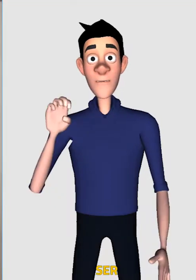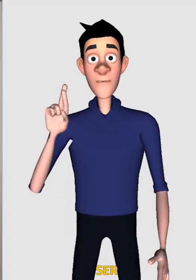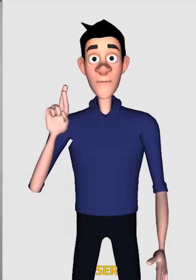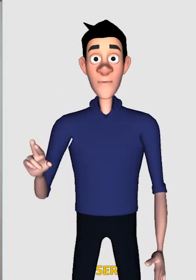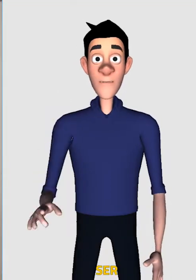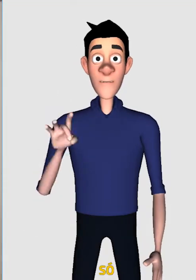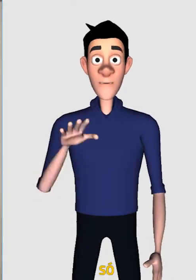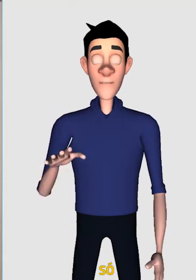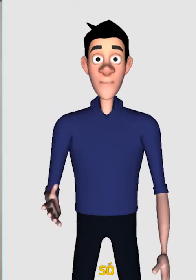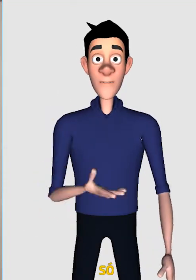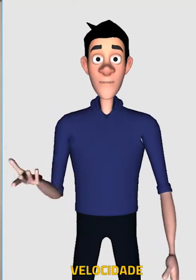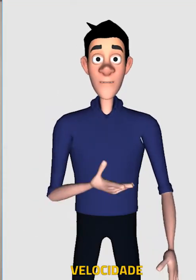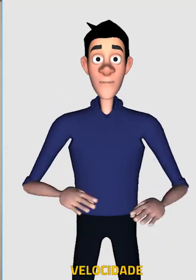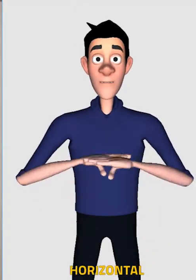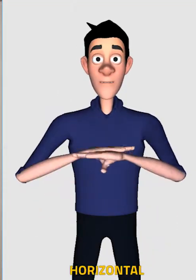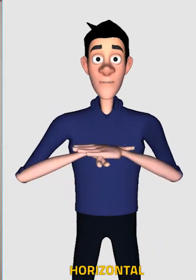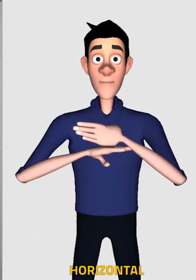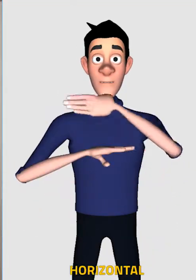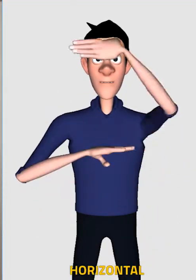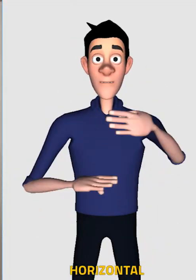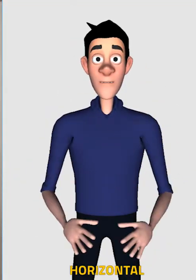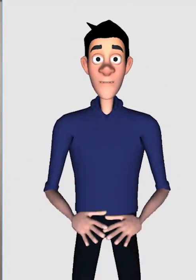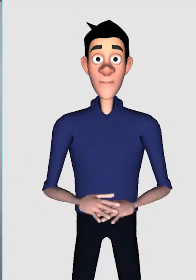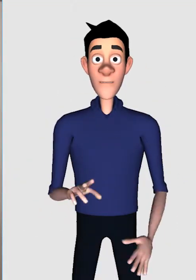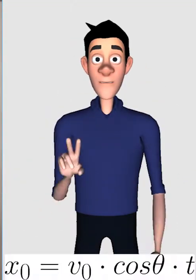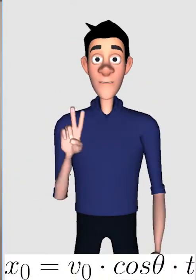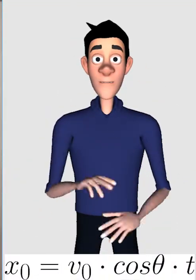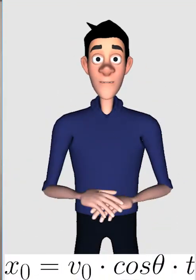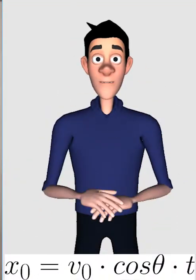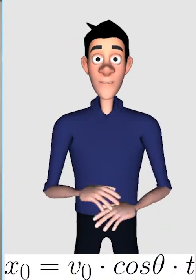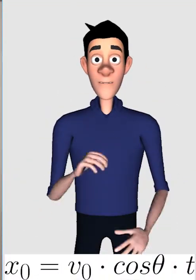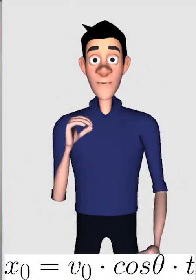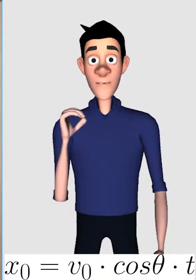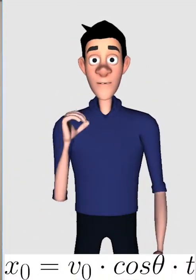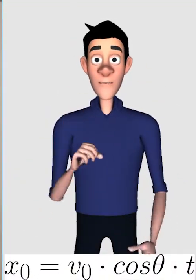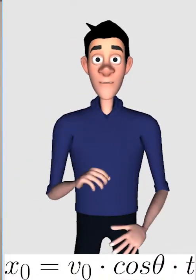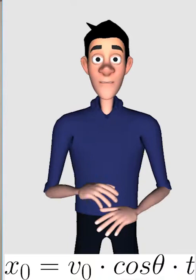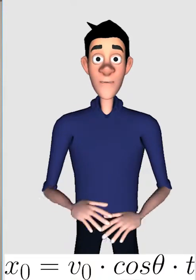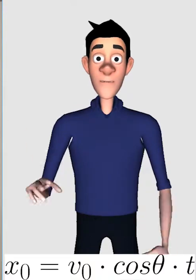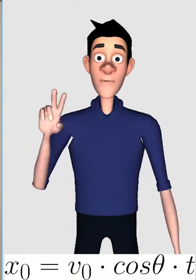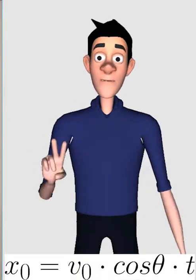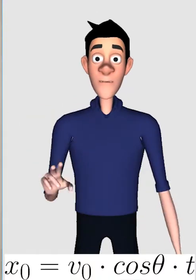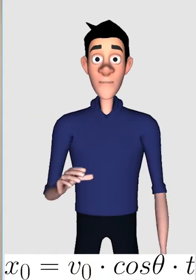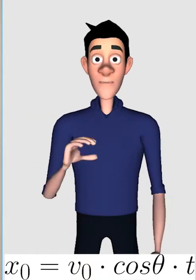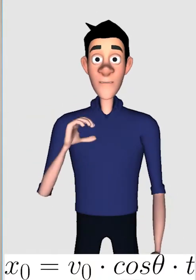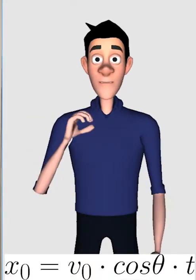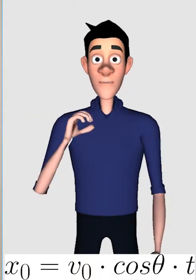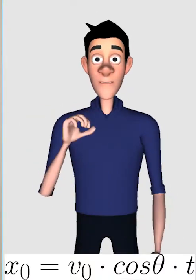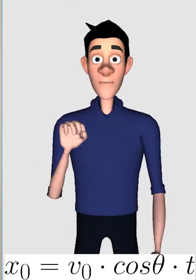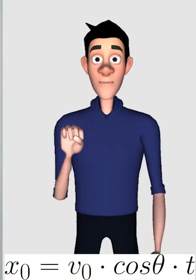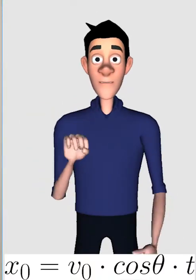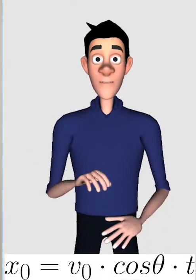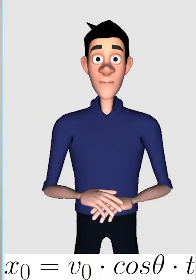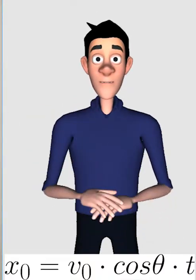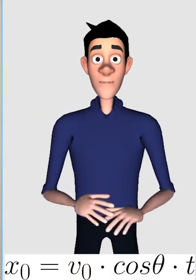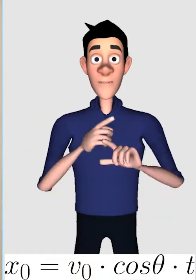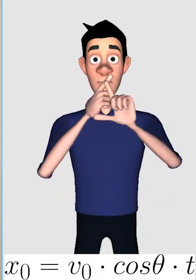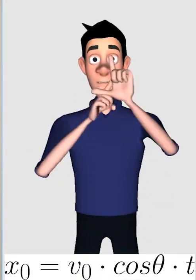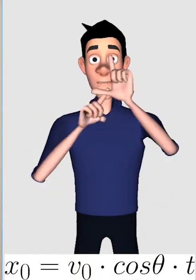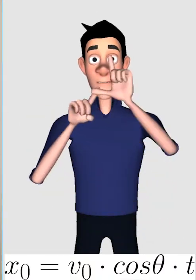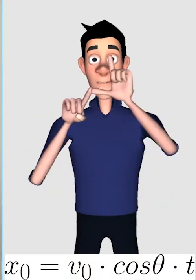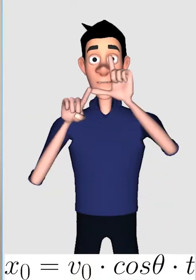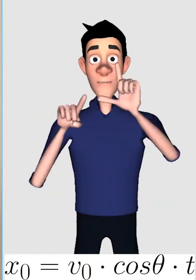Porque eu quero só a velocidade horizontal. V0 cosseno do ângulo, cosseno de